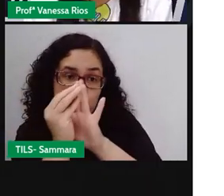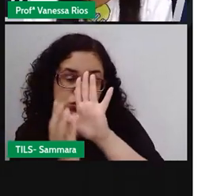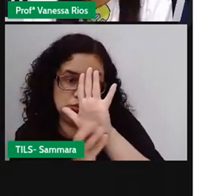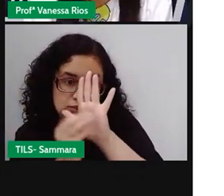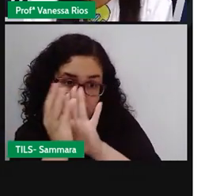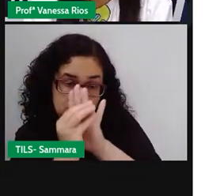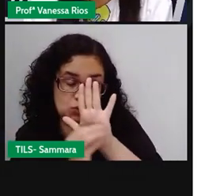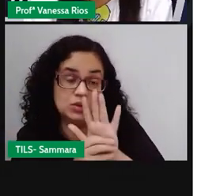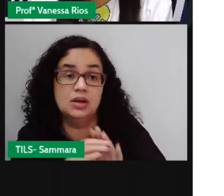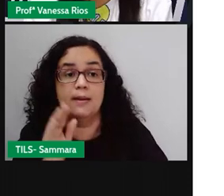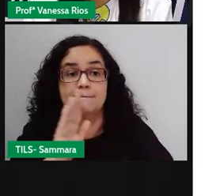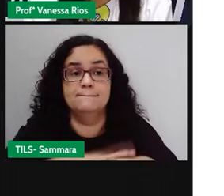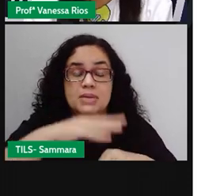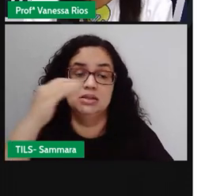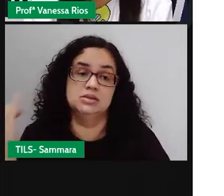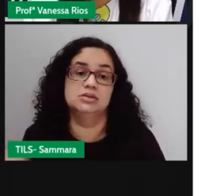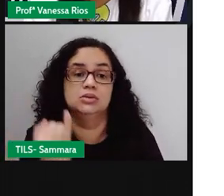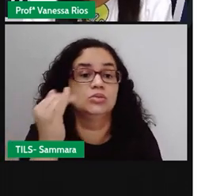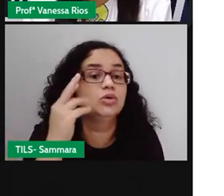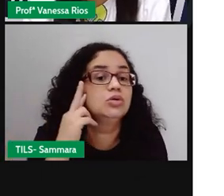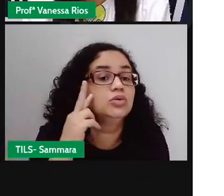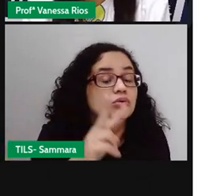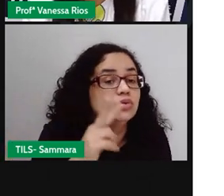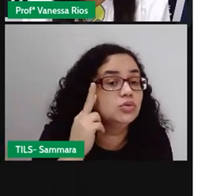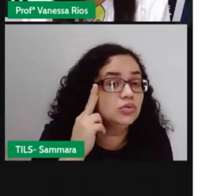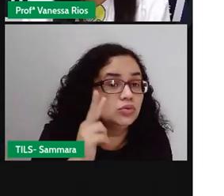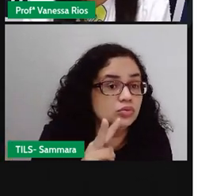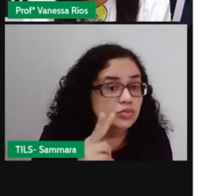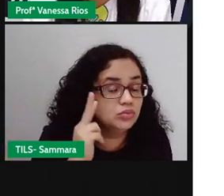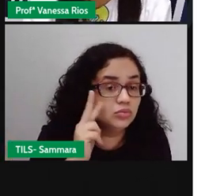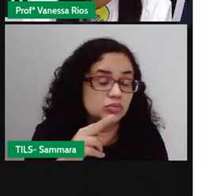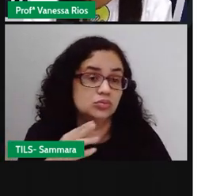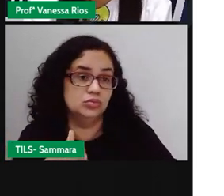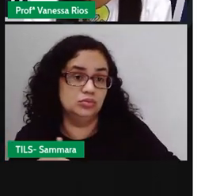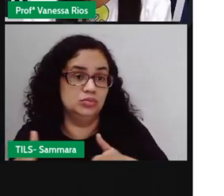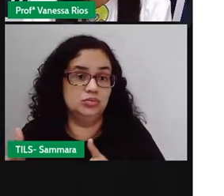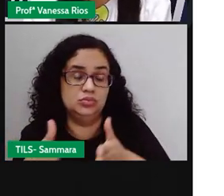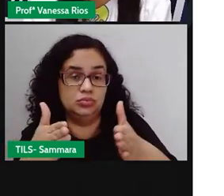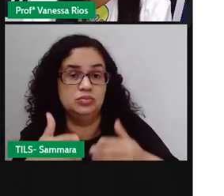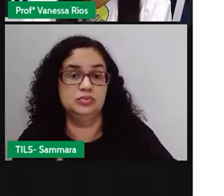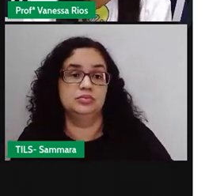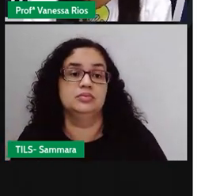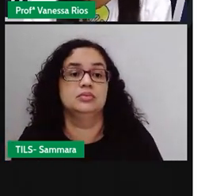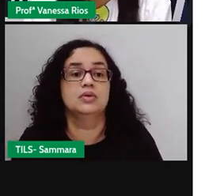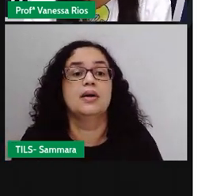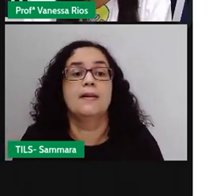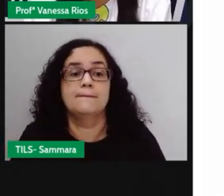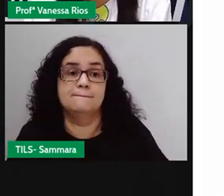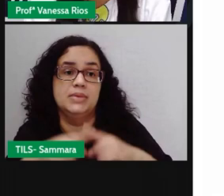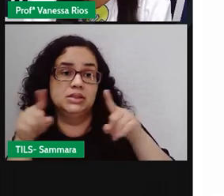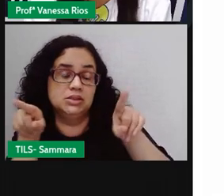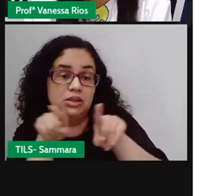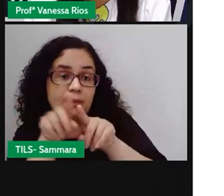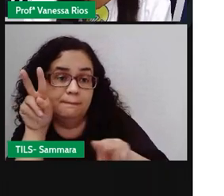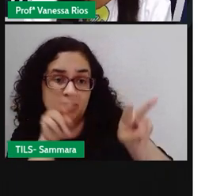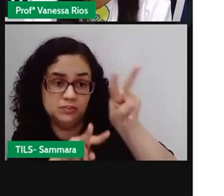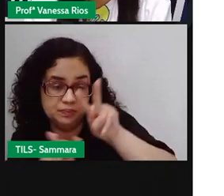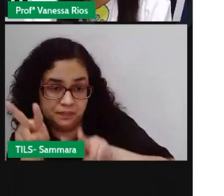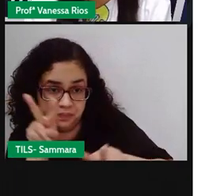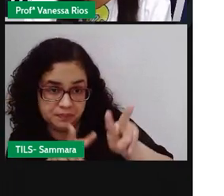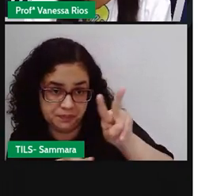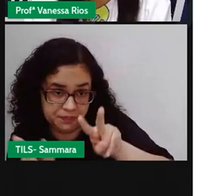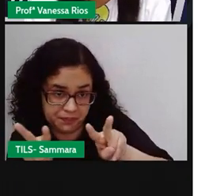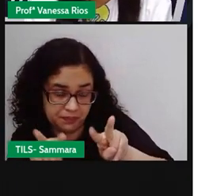os principais, os mais visíveis, tanto nos nossos caminhos de ida e vinda, né, mas também na nossa observação daquilo